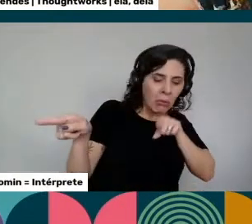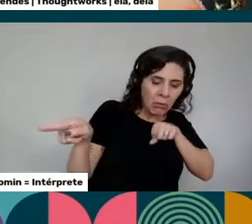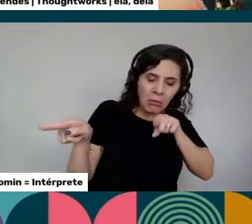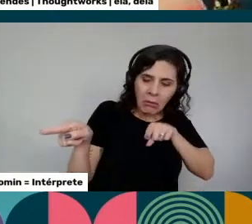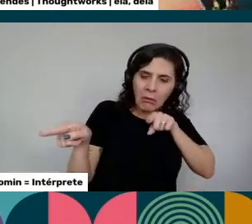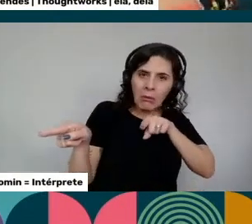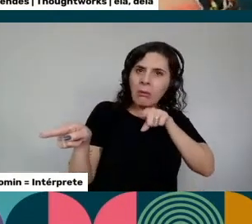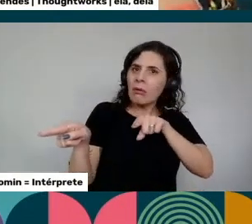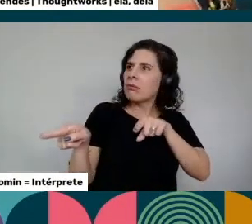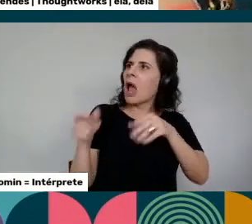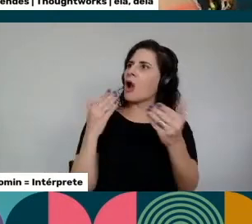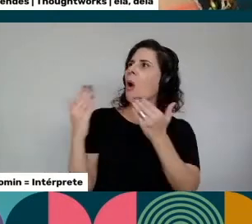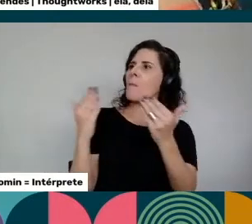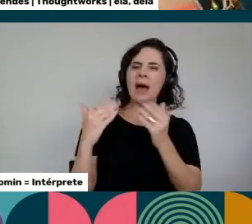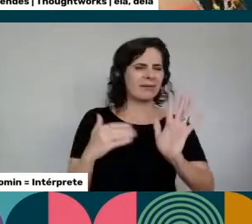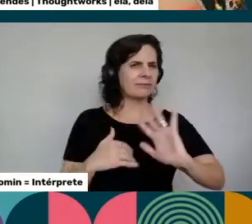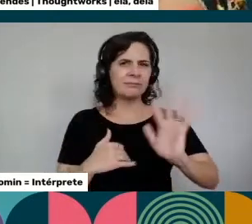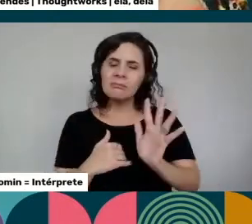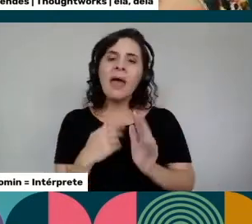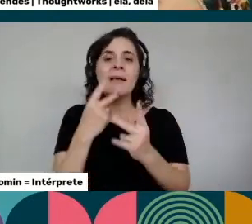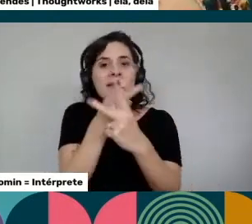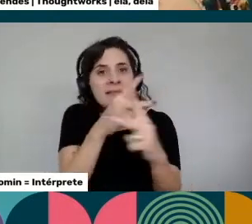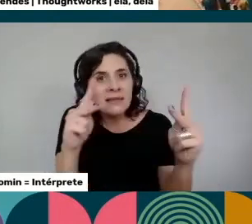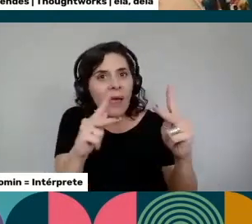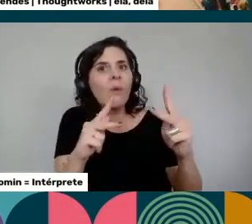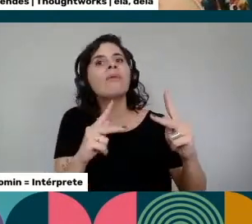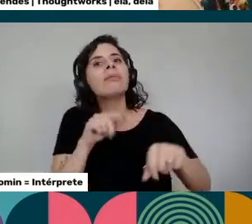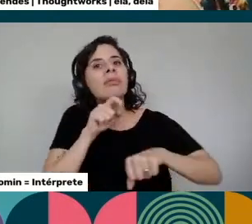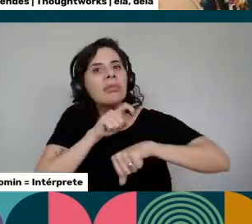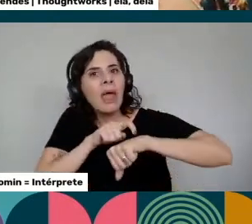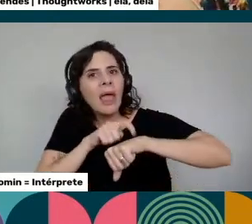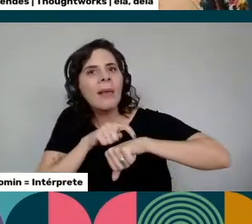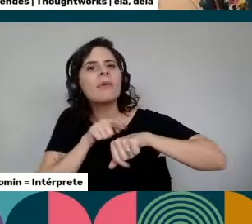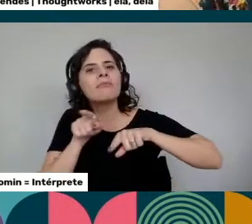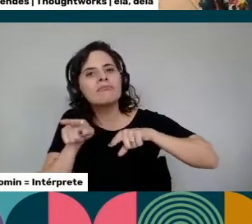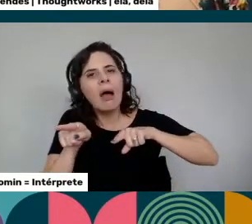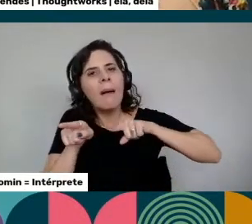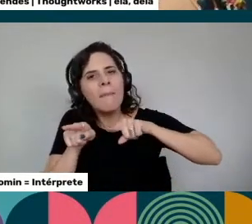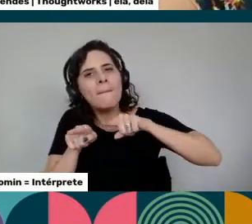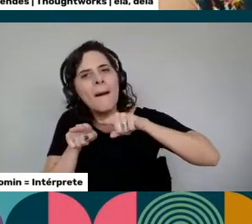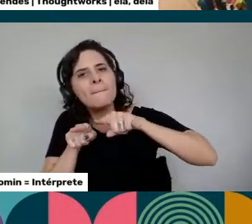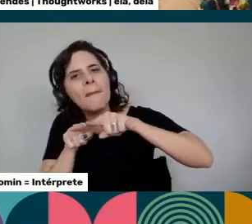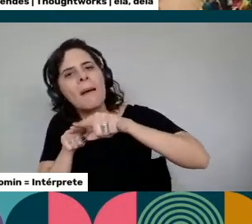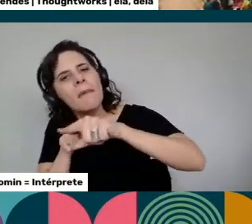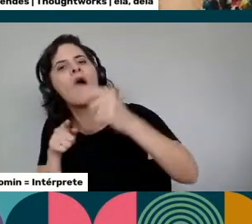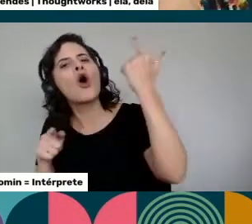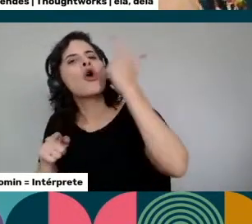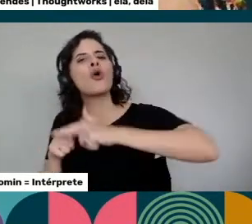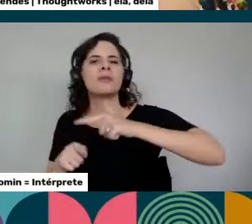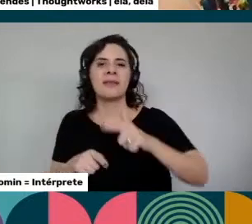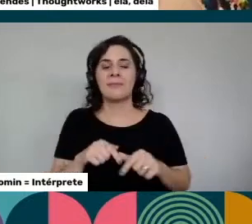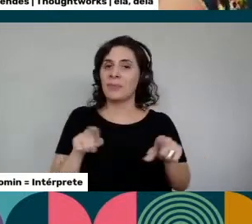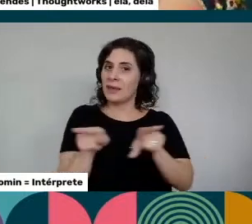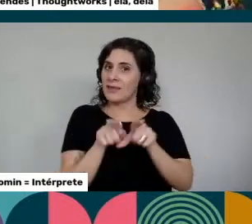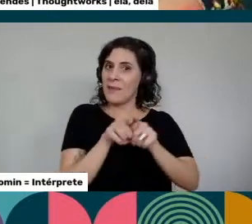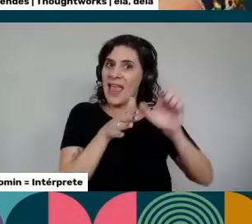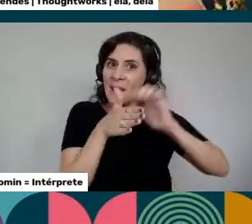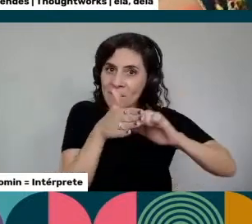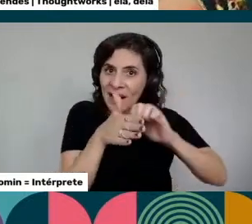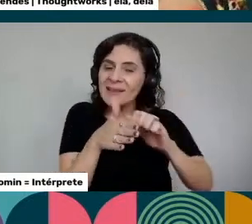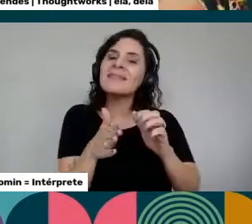com o seu e seguir dessa forma. E para as empresas, deem oportunidades. Deem oportunidades, que eu tenho certeza que vocês não vão se arrepender.